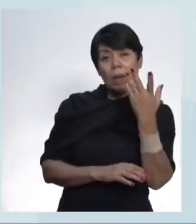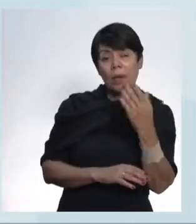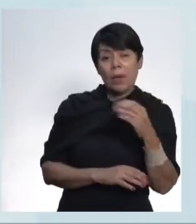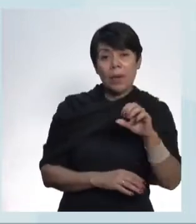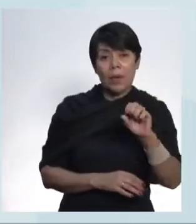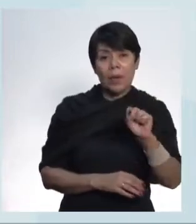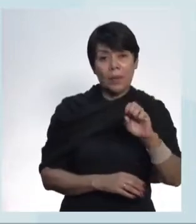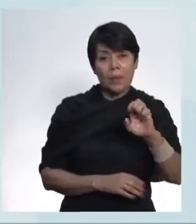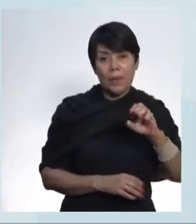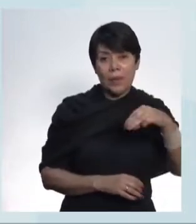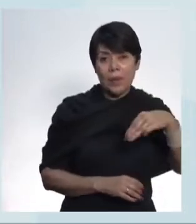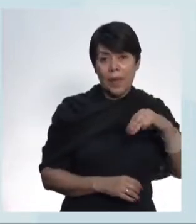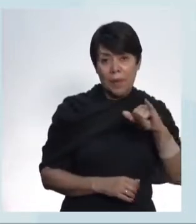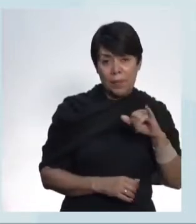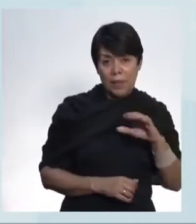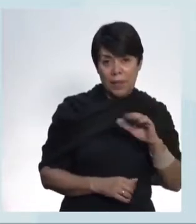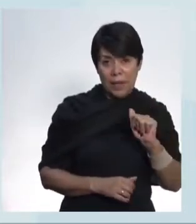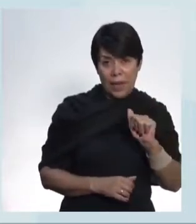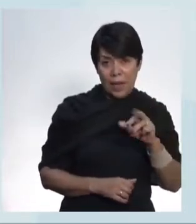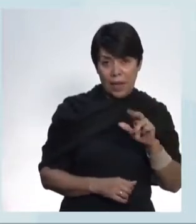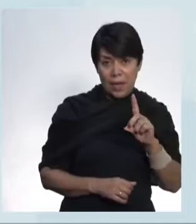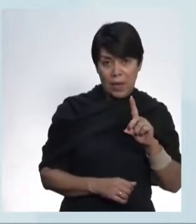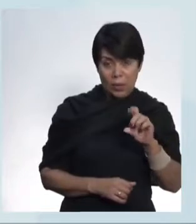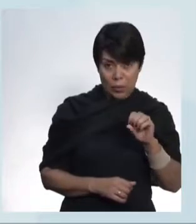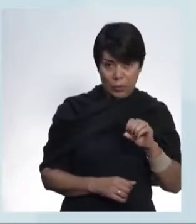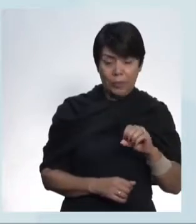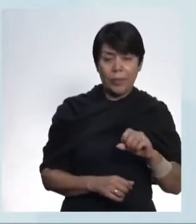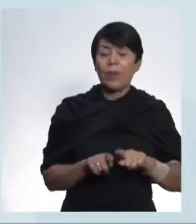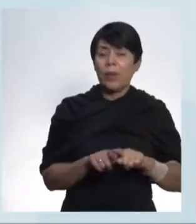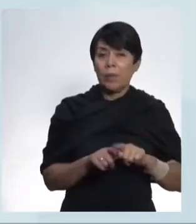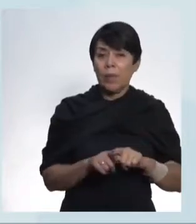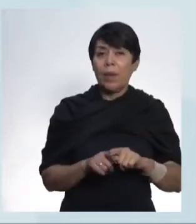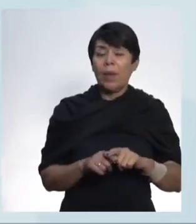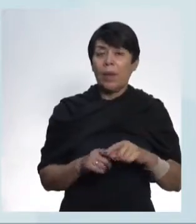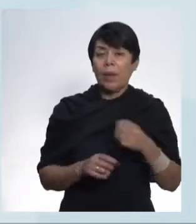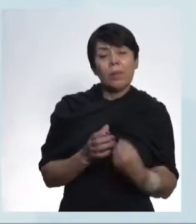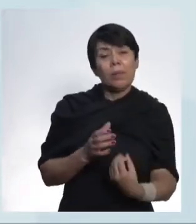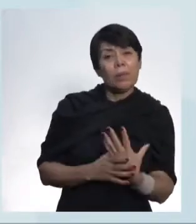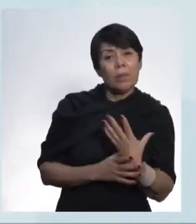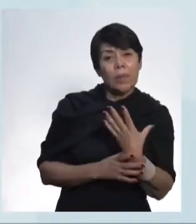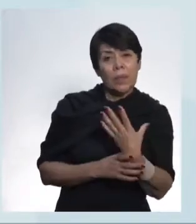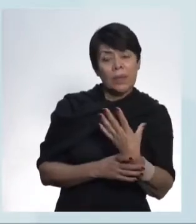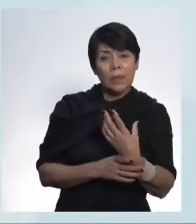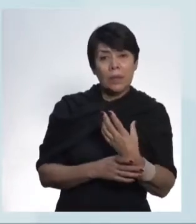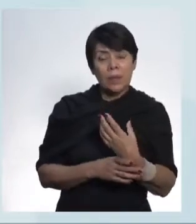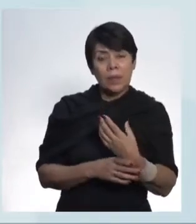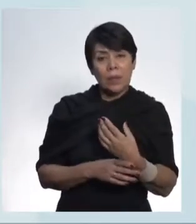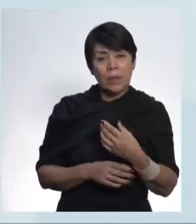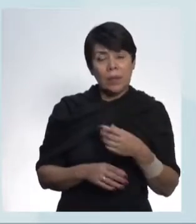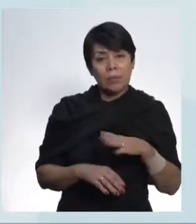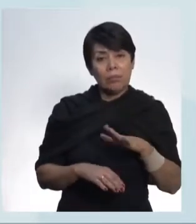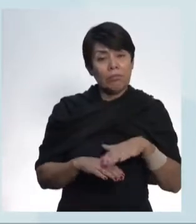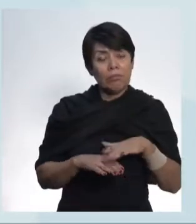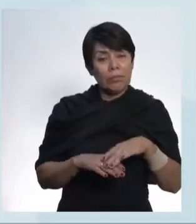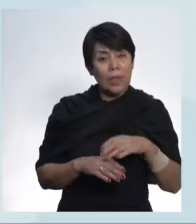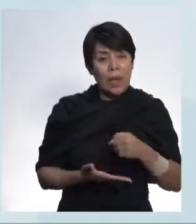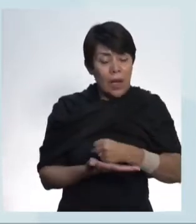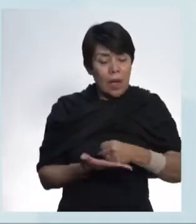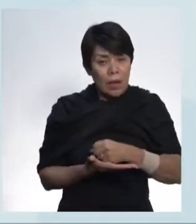como principalmente plantas medicinais e outros produtos para matéria-prima. O Pampa, que é